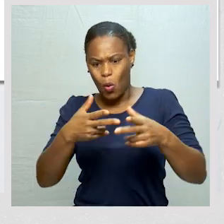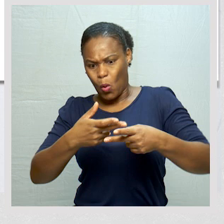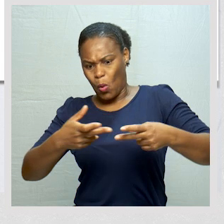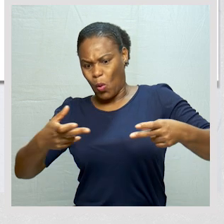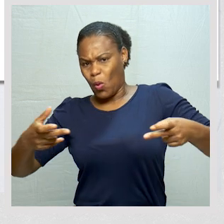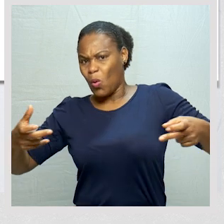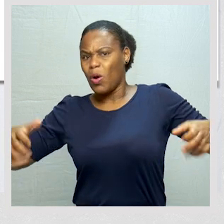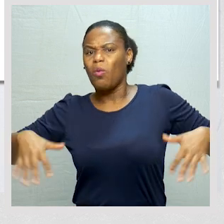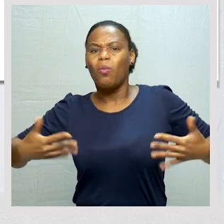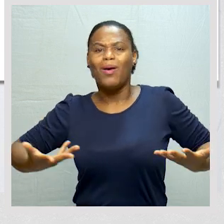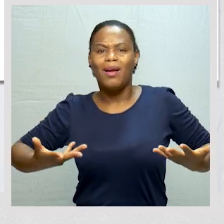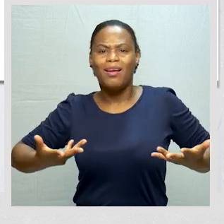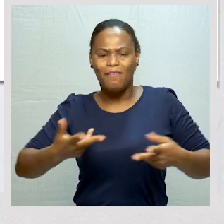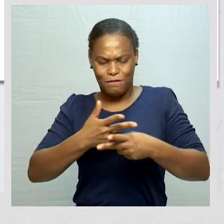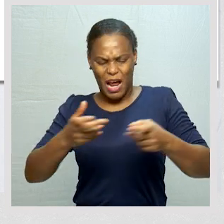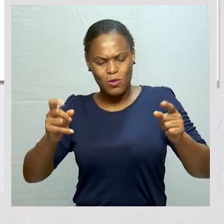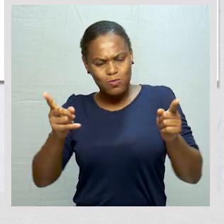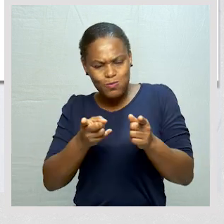acham?